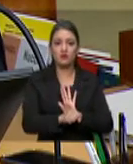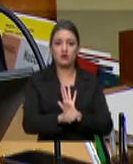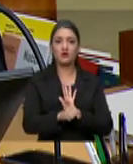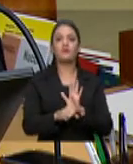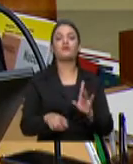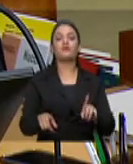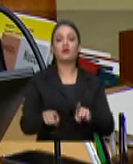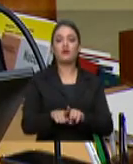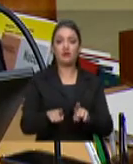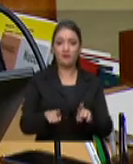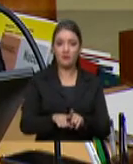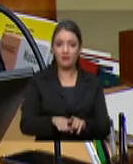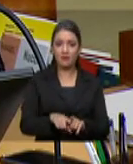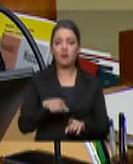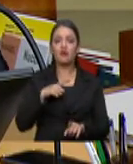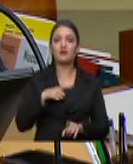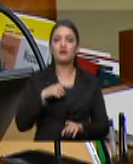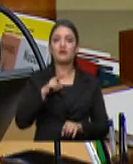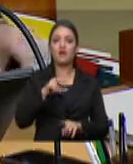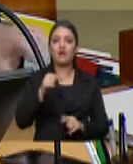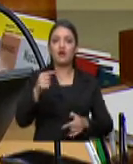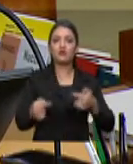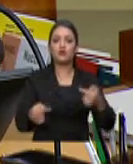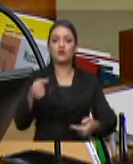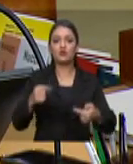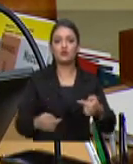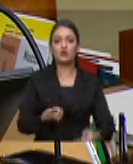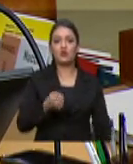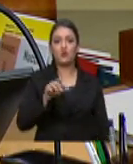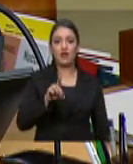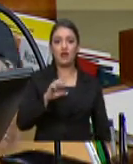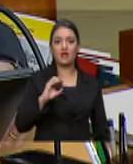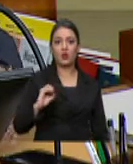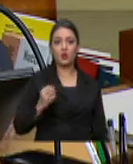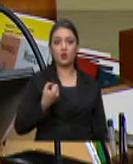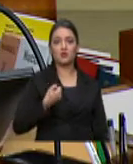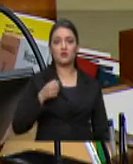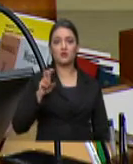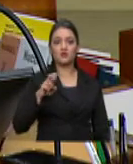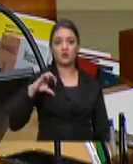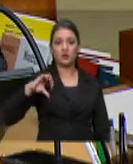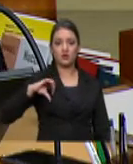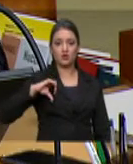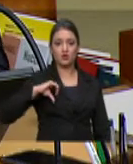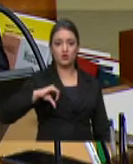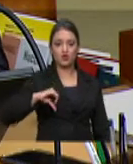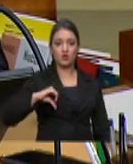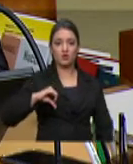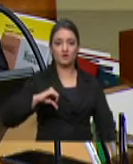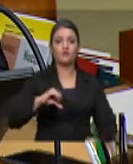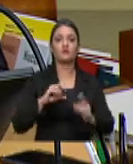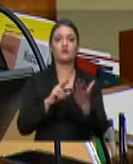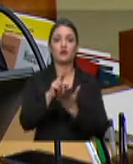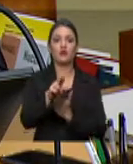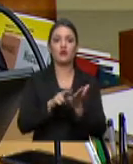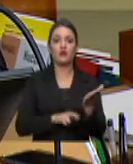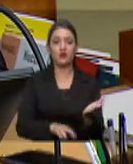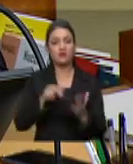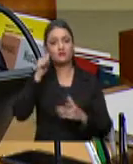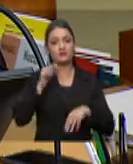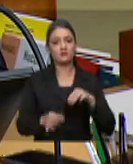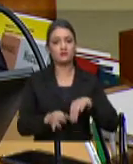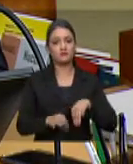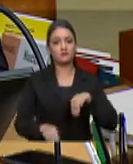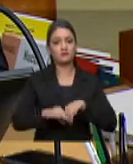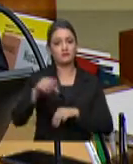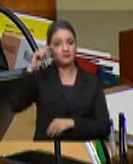objeto à discussão na ADO 59, sob a relatoria da eminente ministra